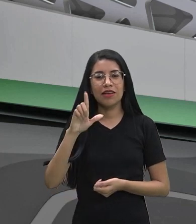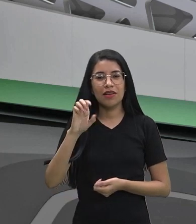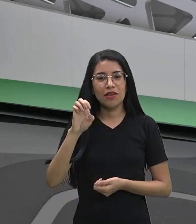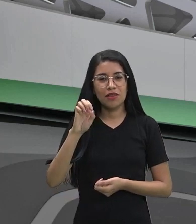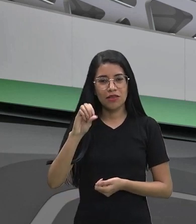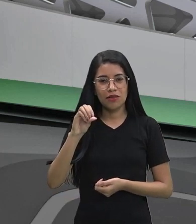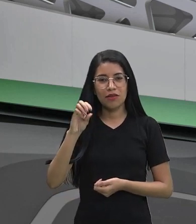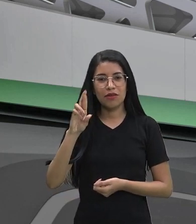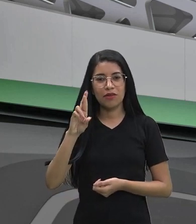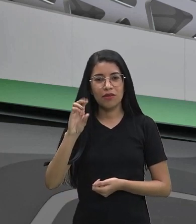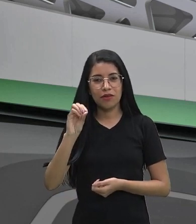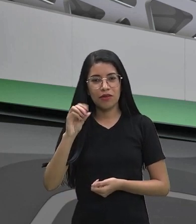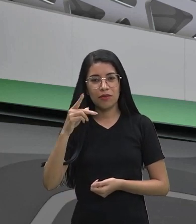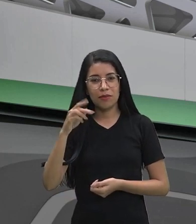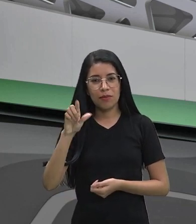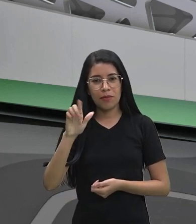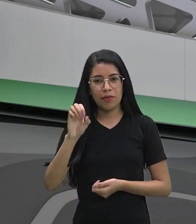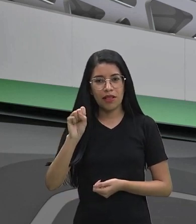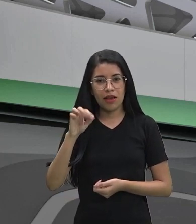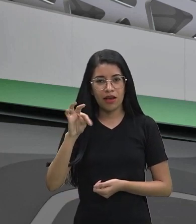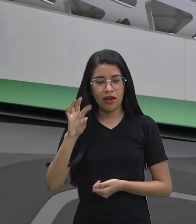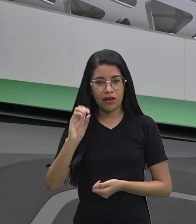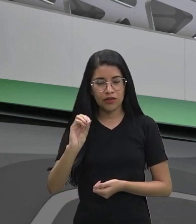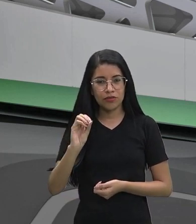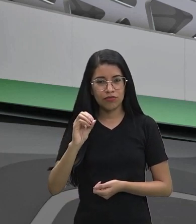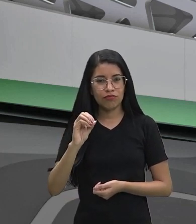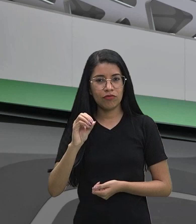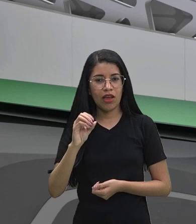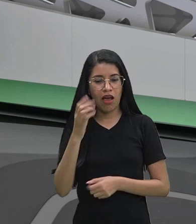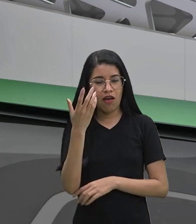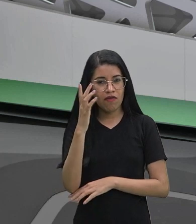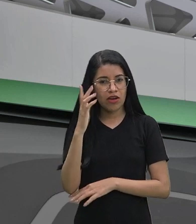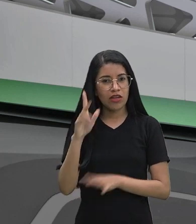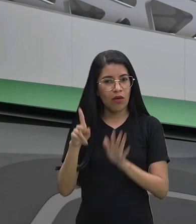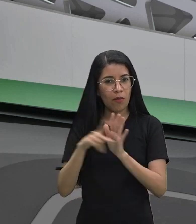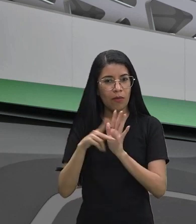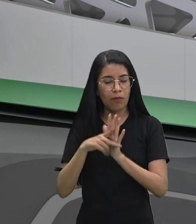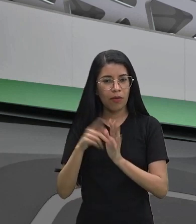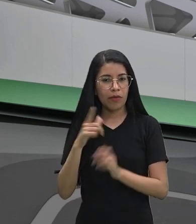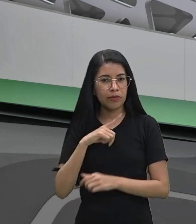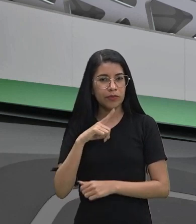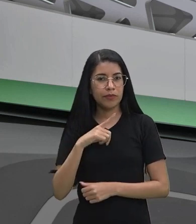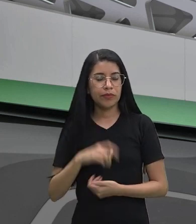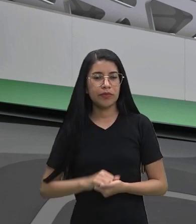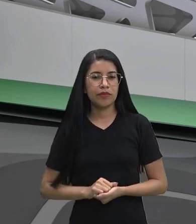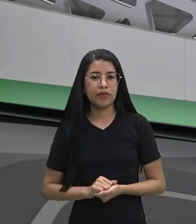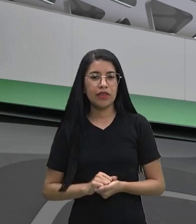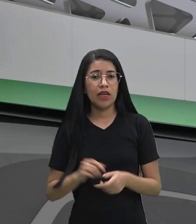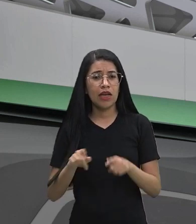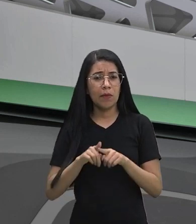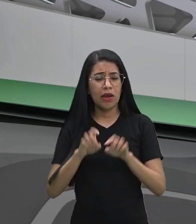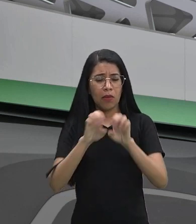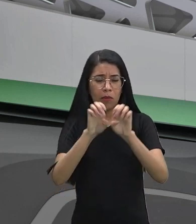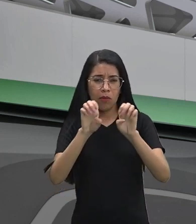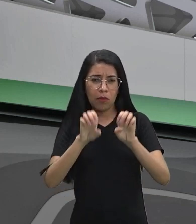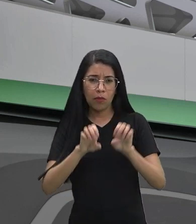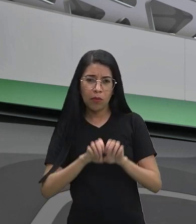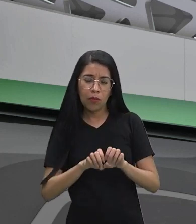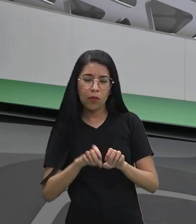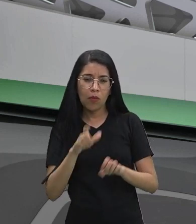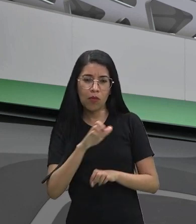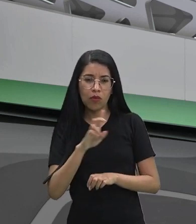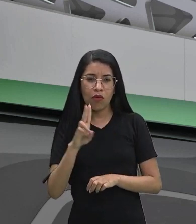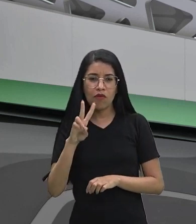célula vegetal, ela tem cloroplasto. Outra coisa interessante é que a célula vegetal ela vai ter essas estruturas chamadas aqui,